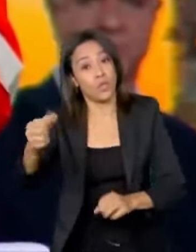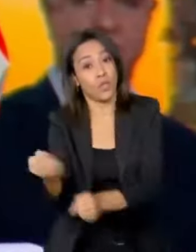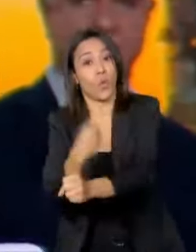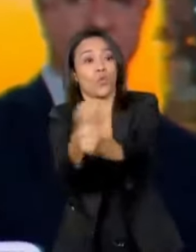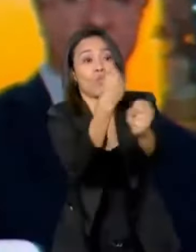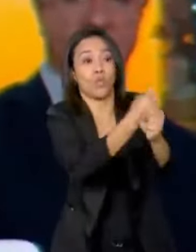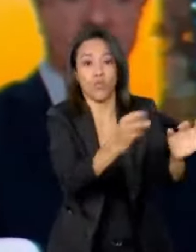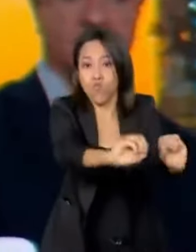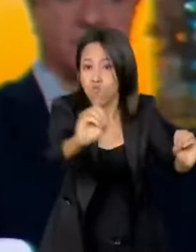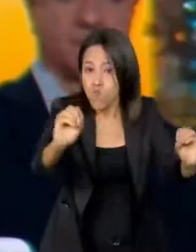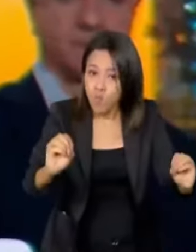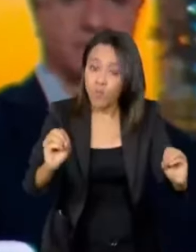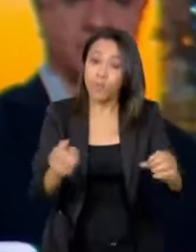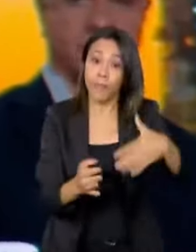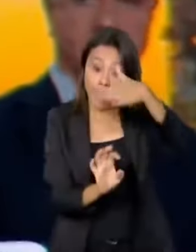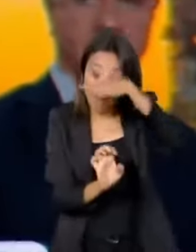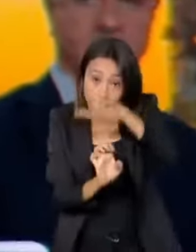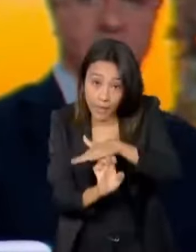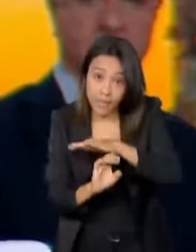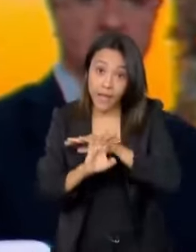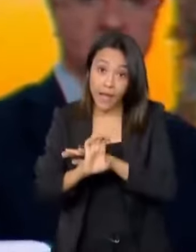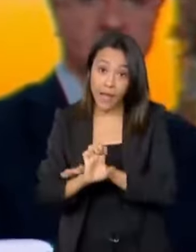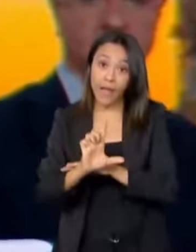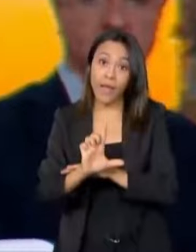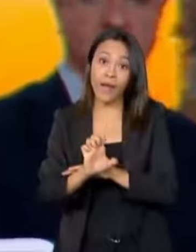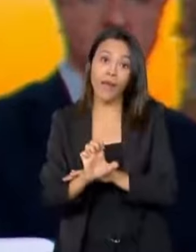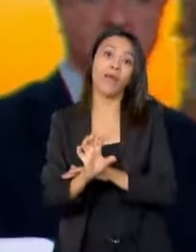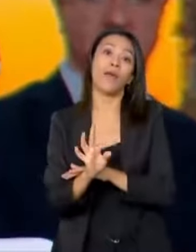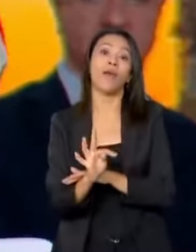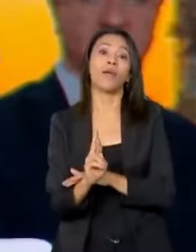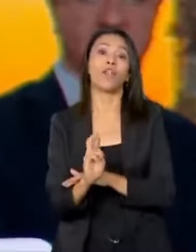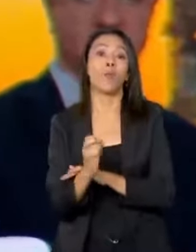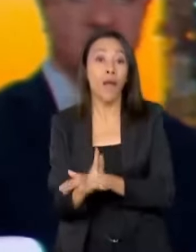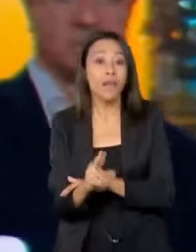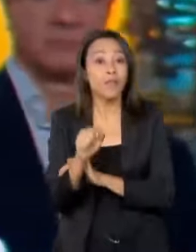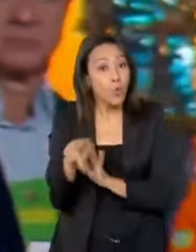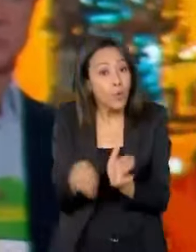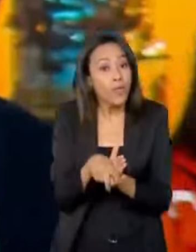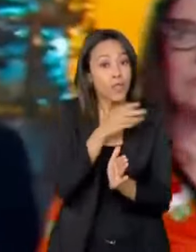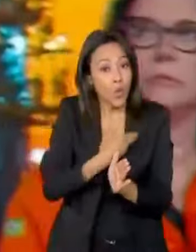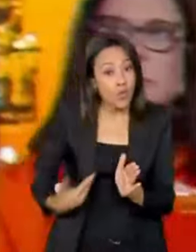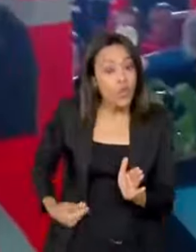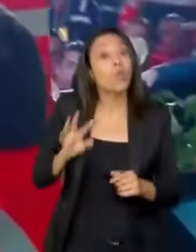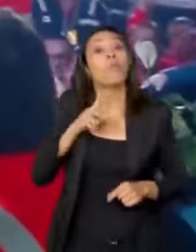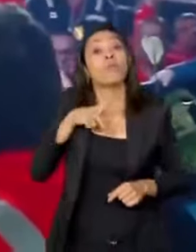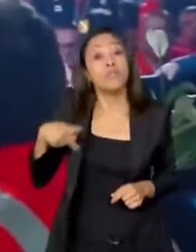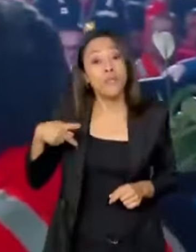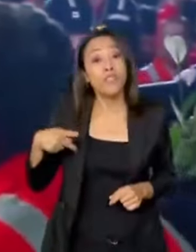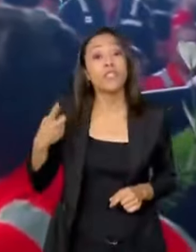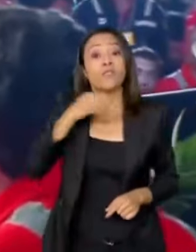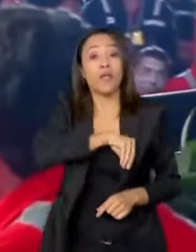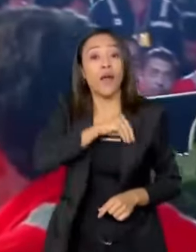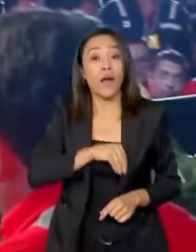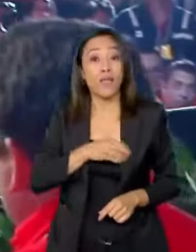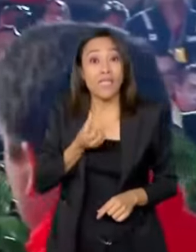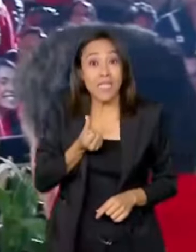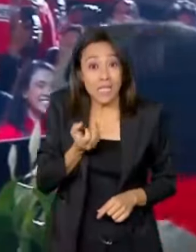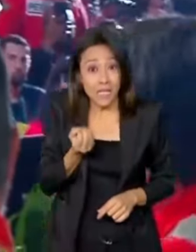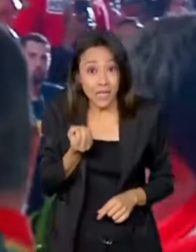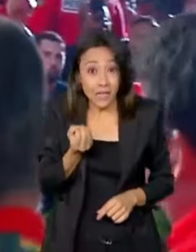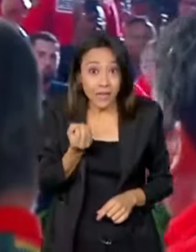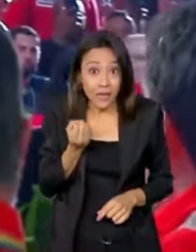A Eletrobras, quando era estatal, o presidente da Eletrobras ganhava 60 mil reais por